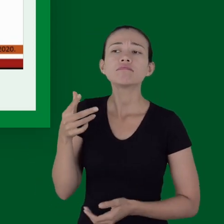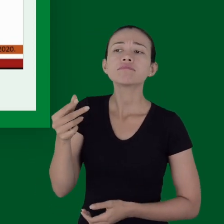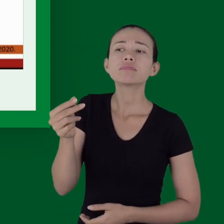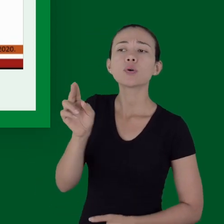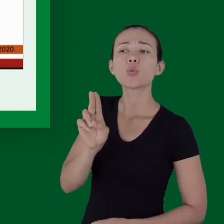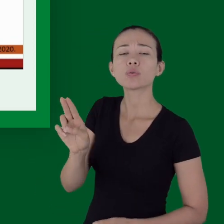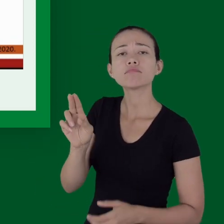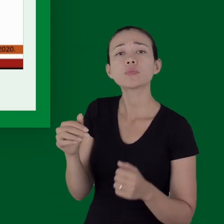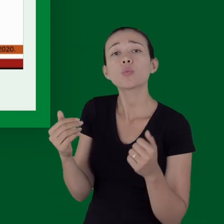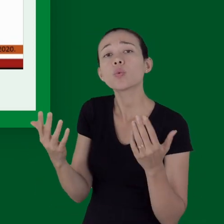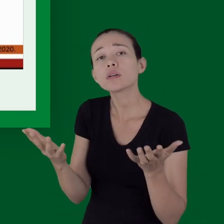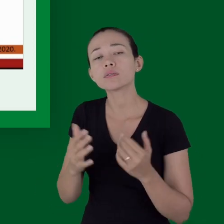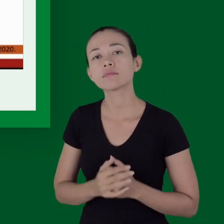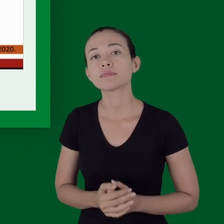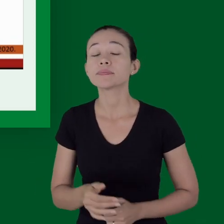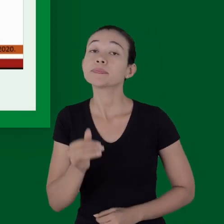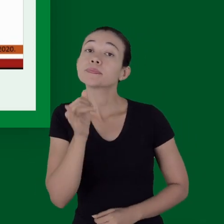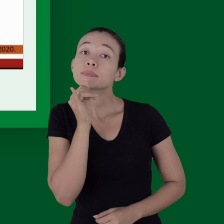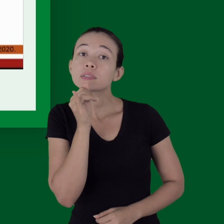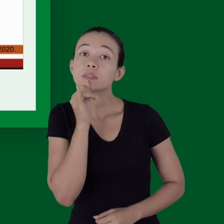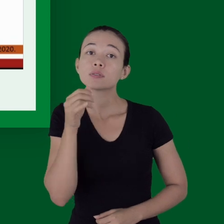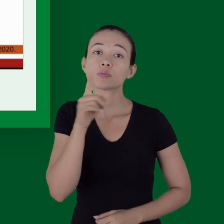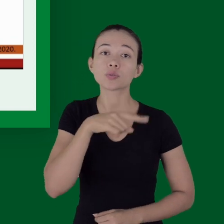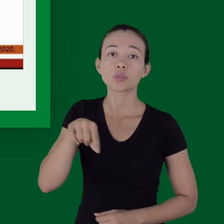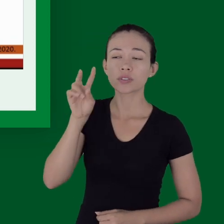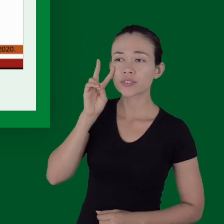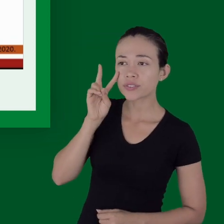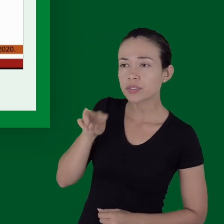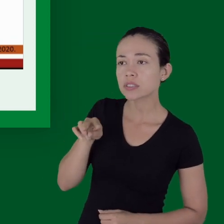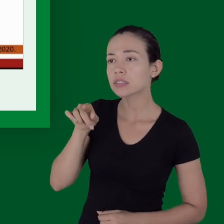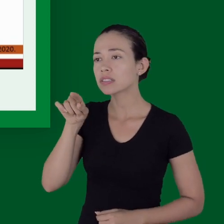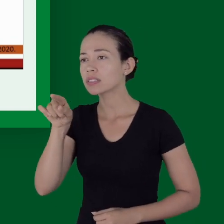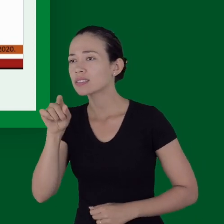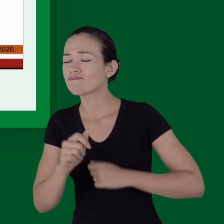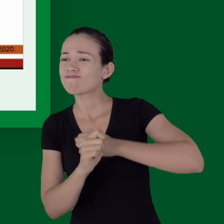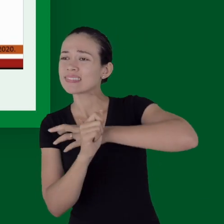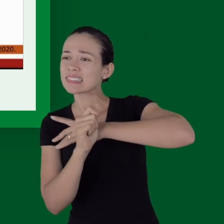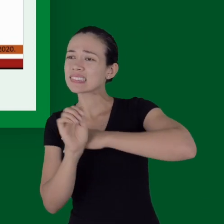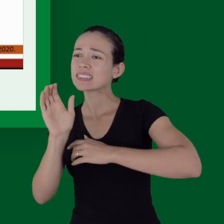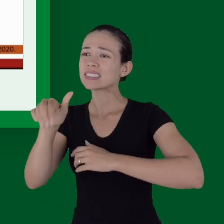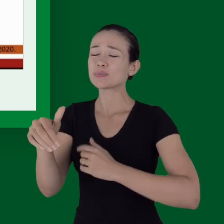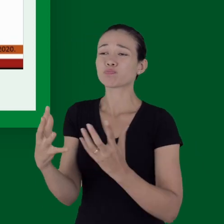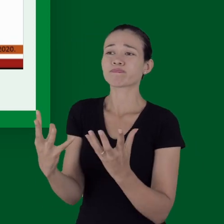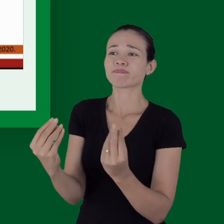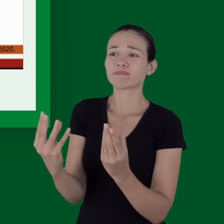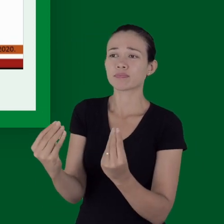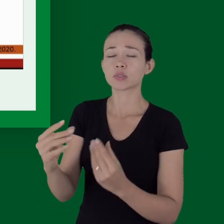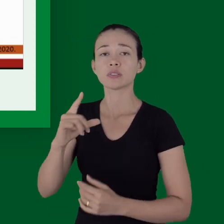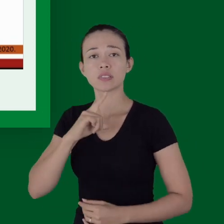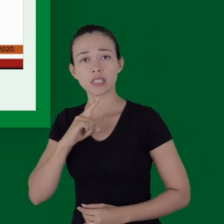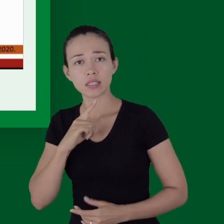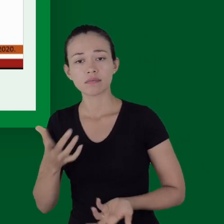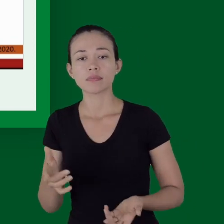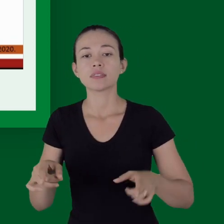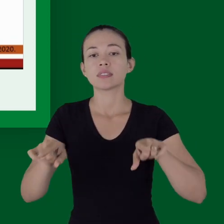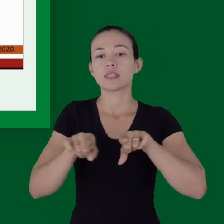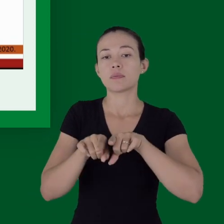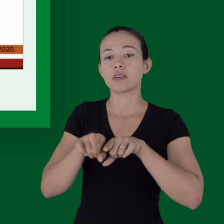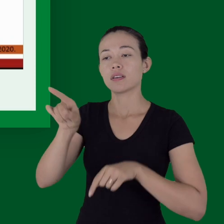usar o bicarbonato são situações que a gente tem uma evidência de acidose metabólica, situações de